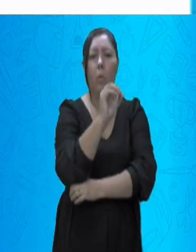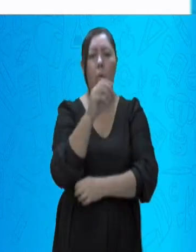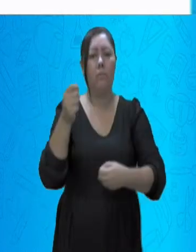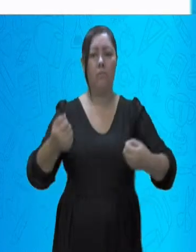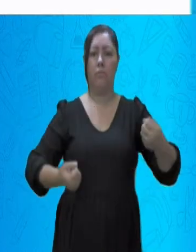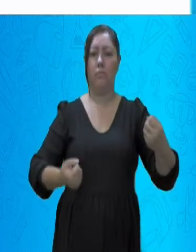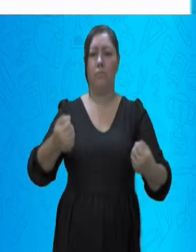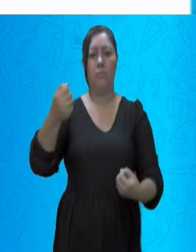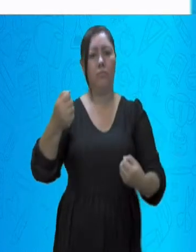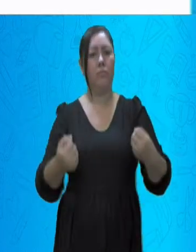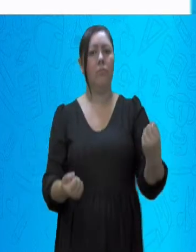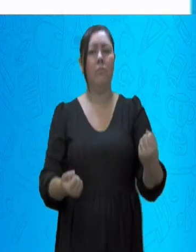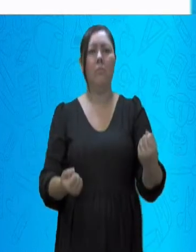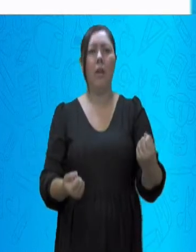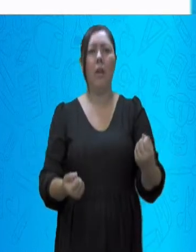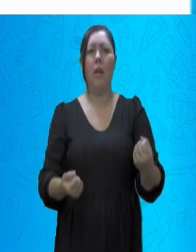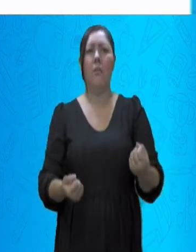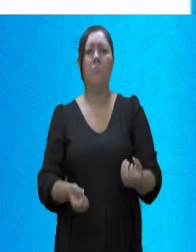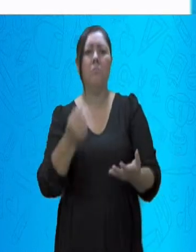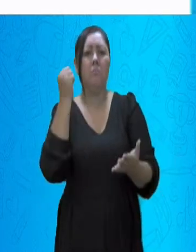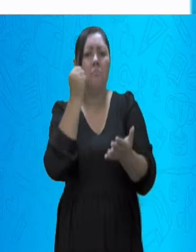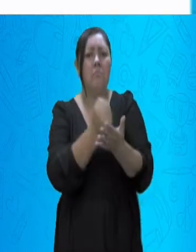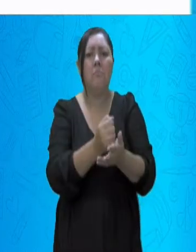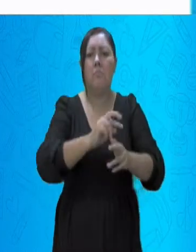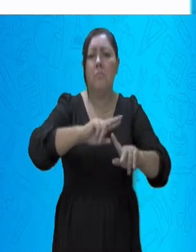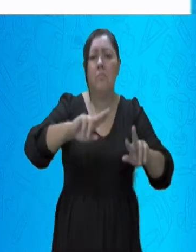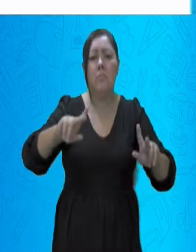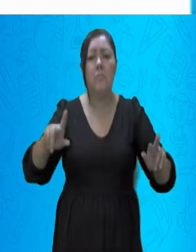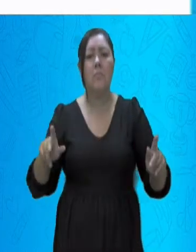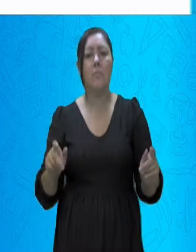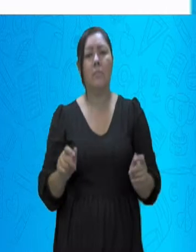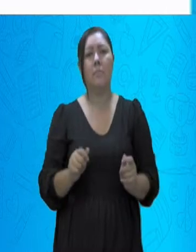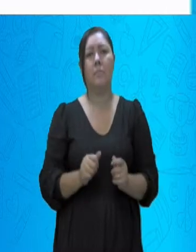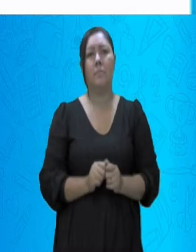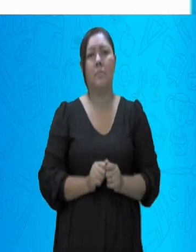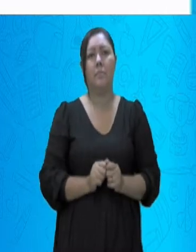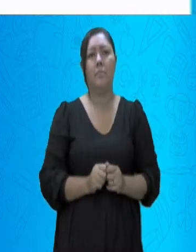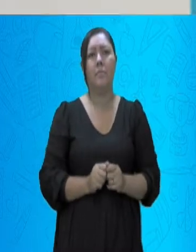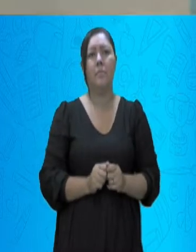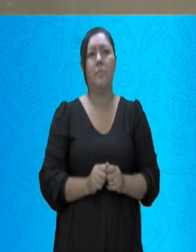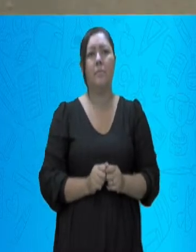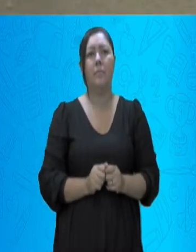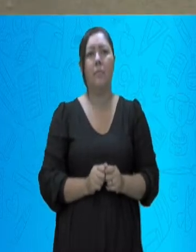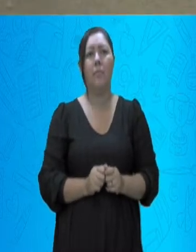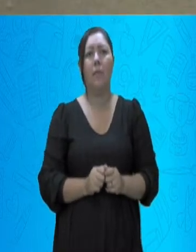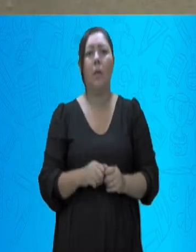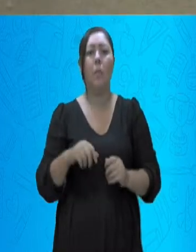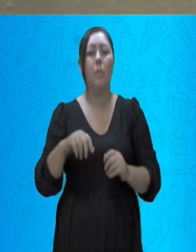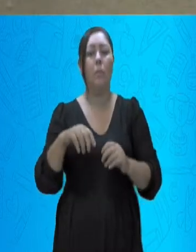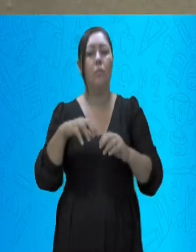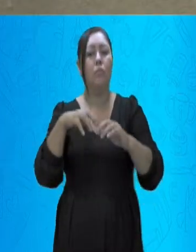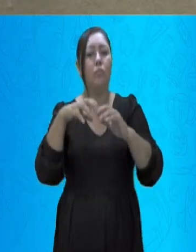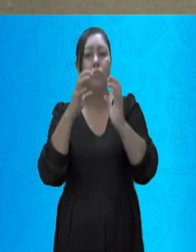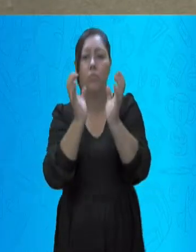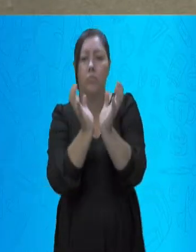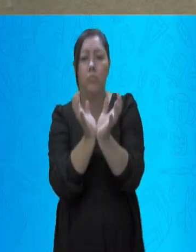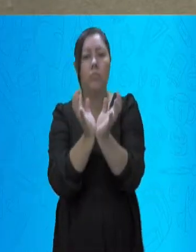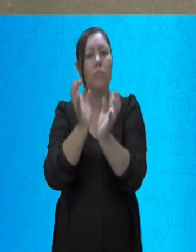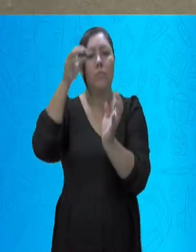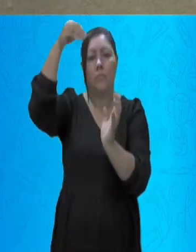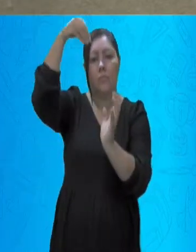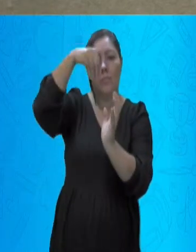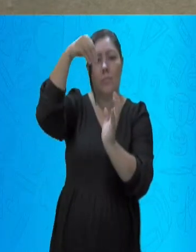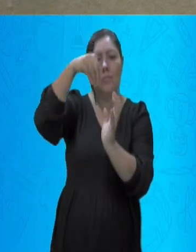aqui, Gol, o Fusca, o Uno, eles são tipos de